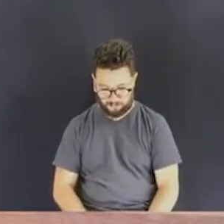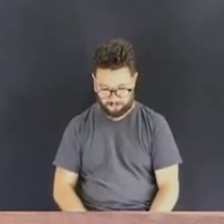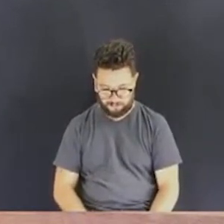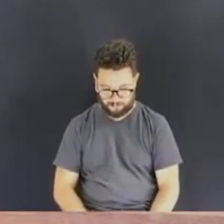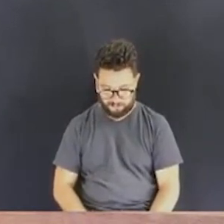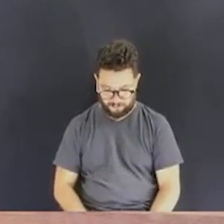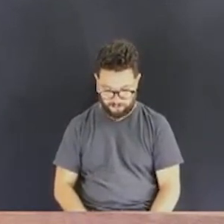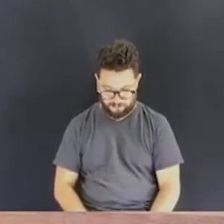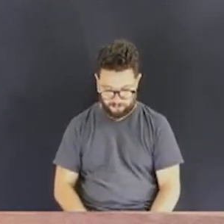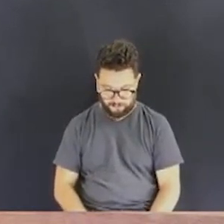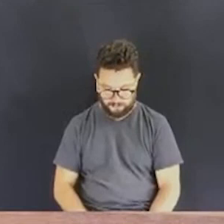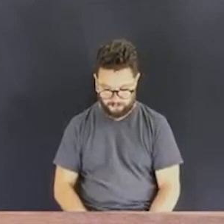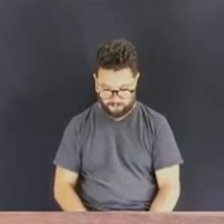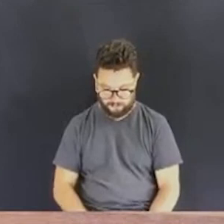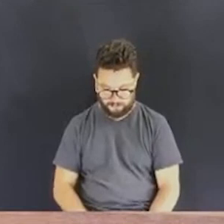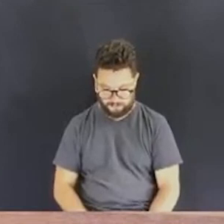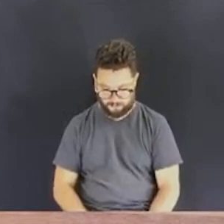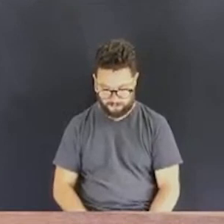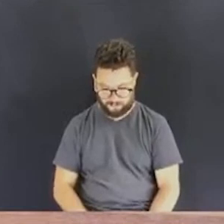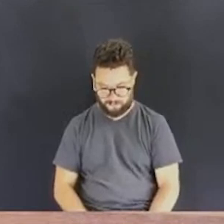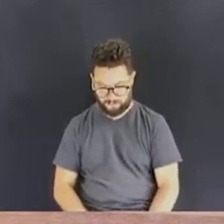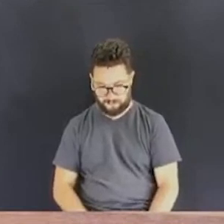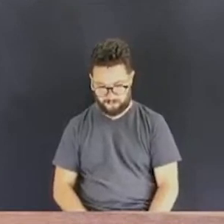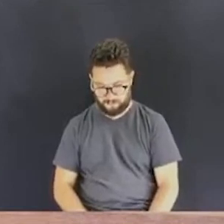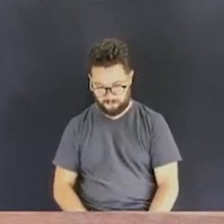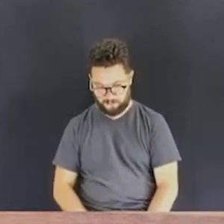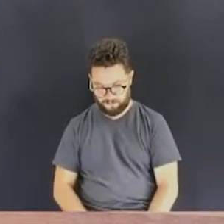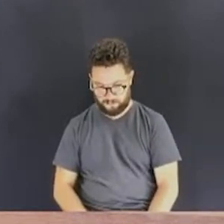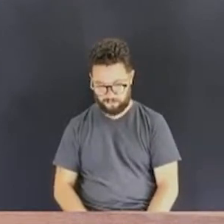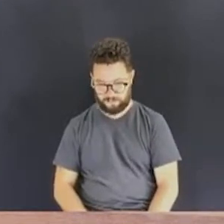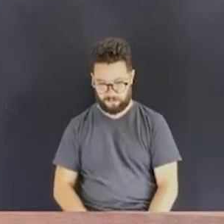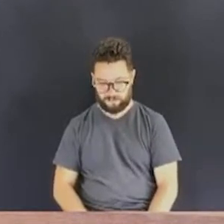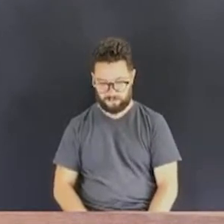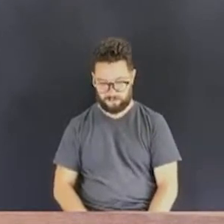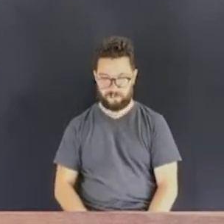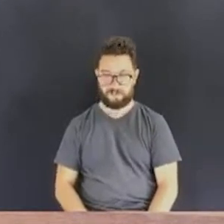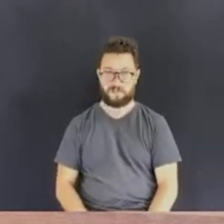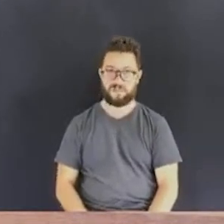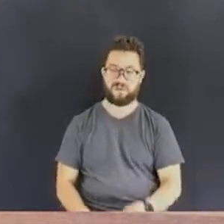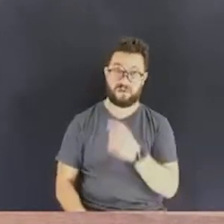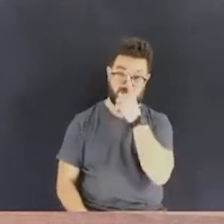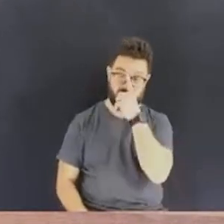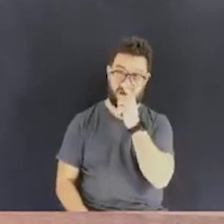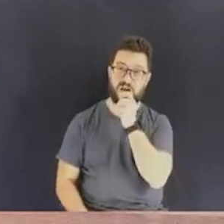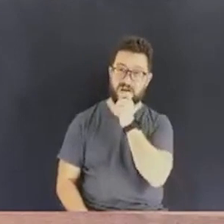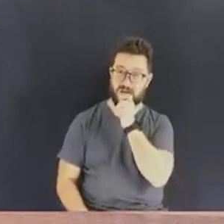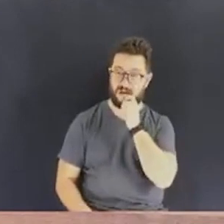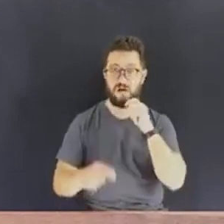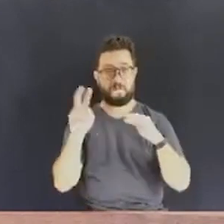R$ 15.329, foi orçado inicialmente, e nós tivemos um empenho de R$ 5.139. Realmente ele ficou um valor